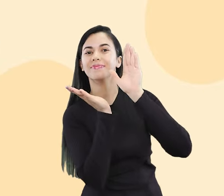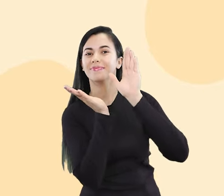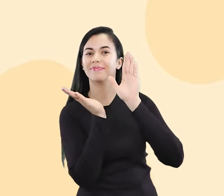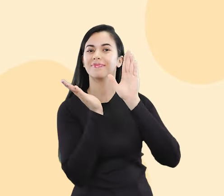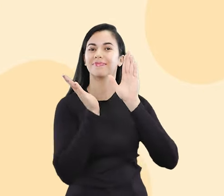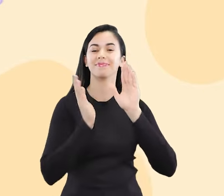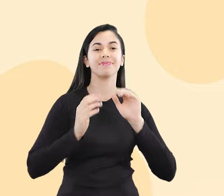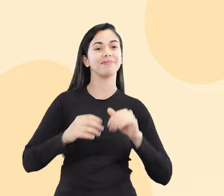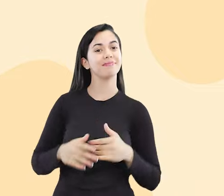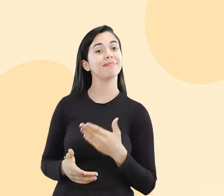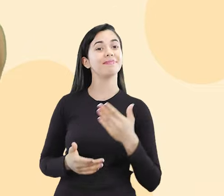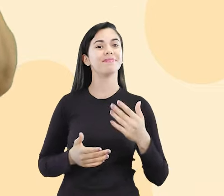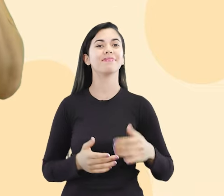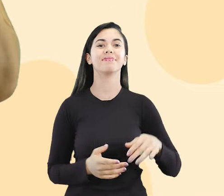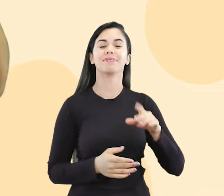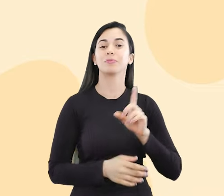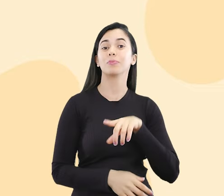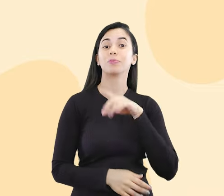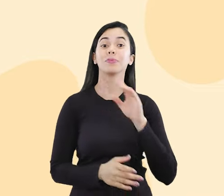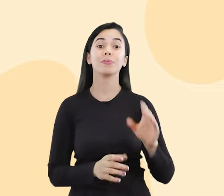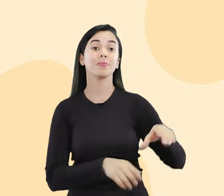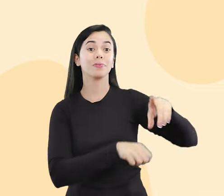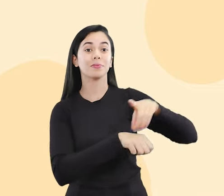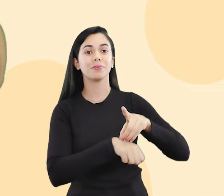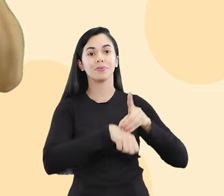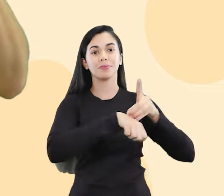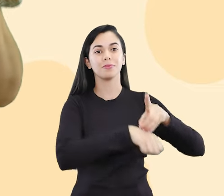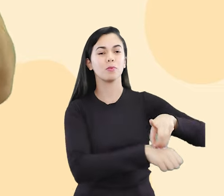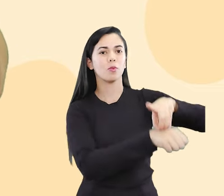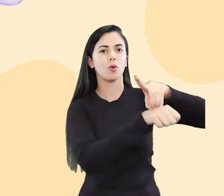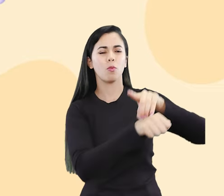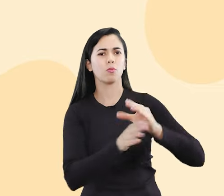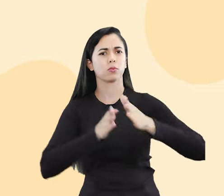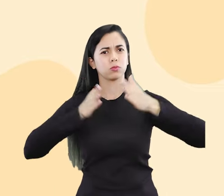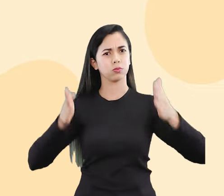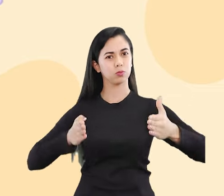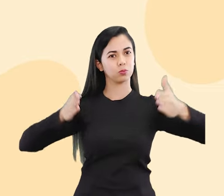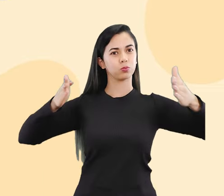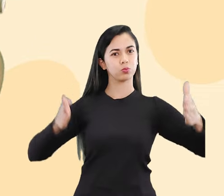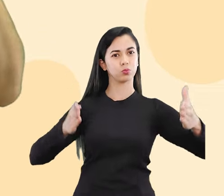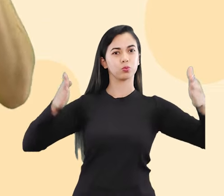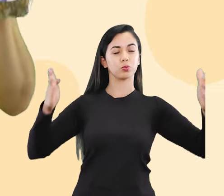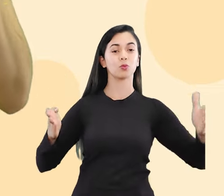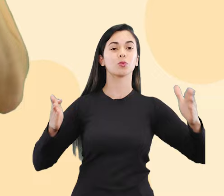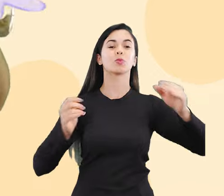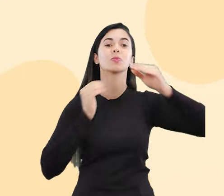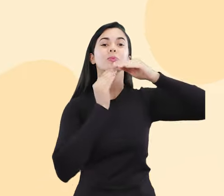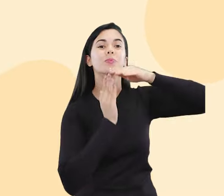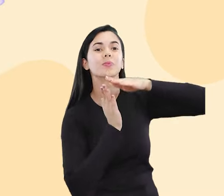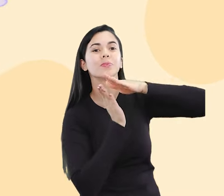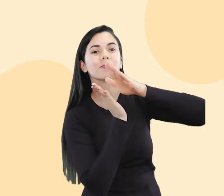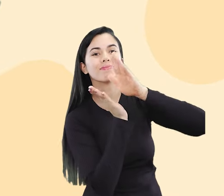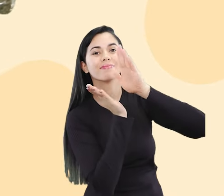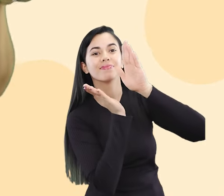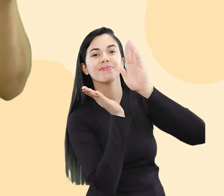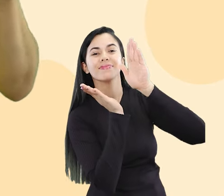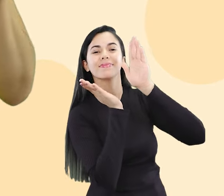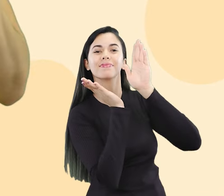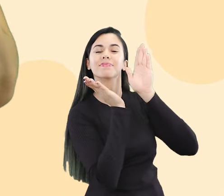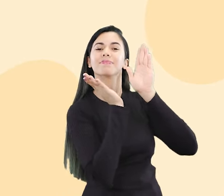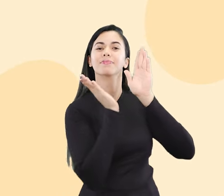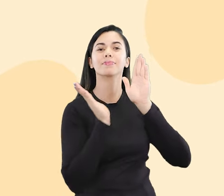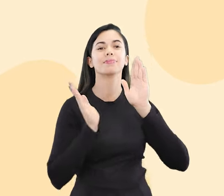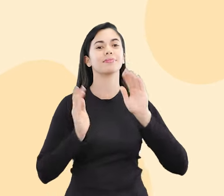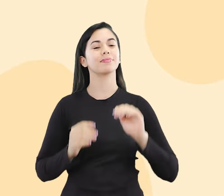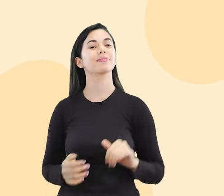abre o seu bocão. O dinossauro bem grandão, ele